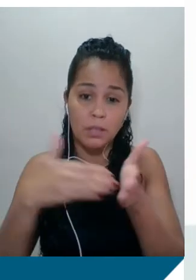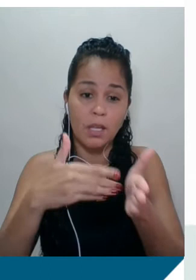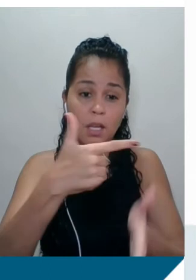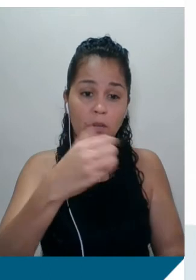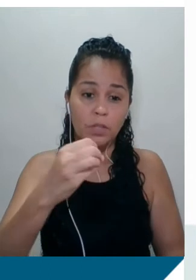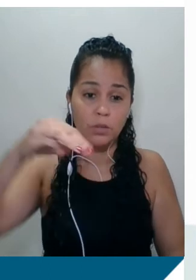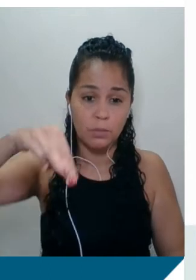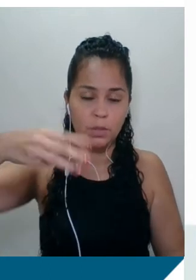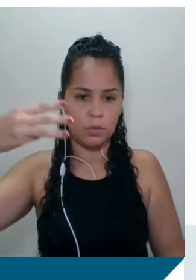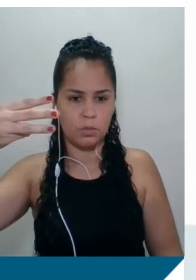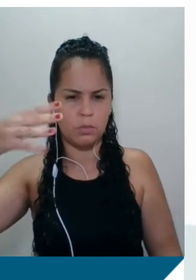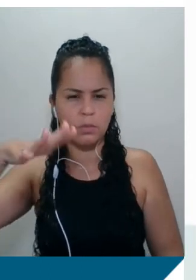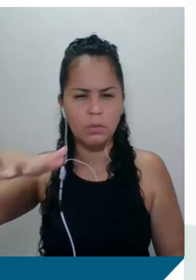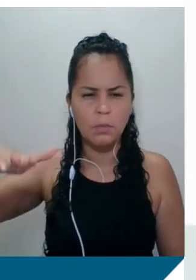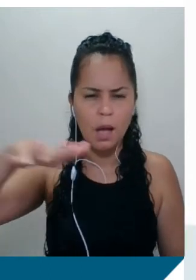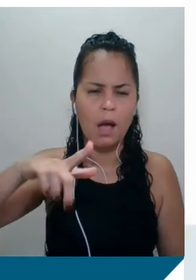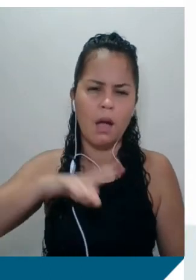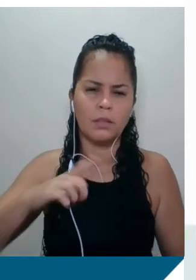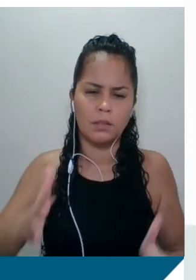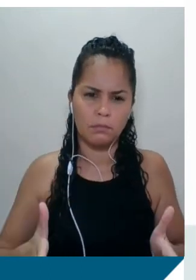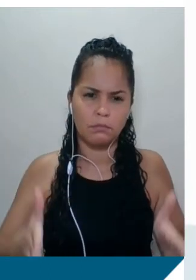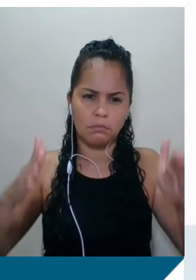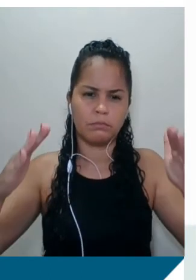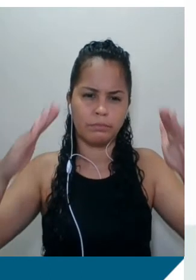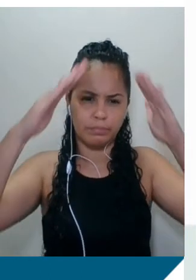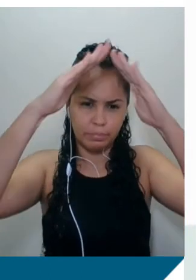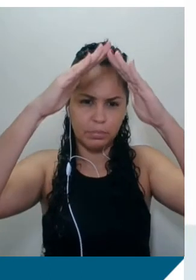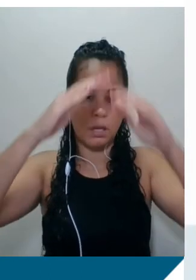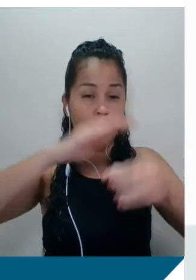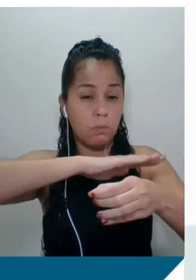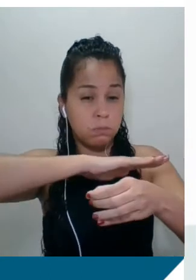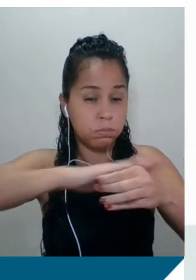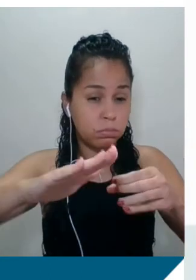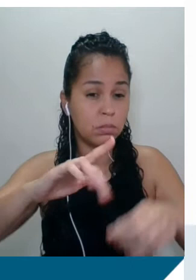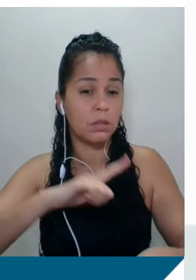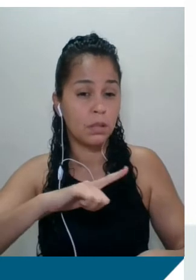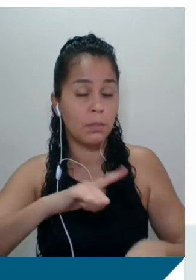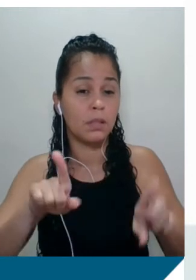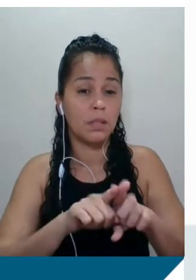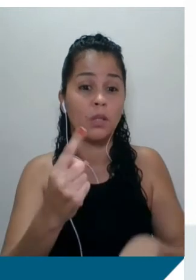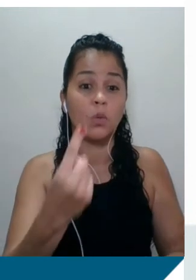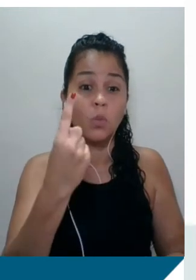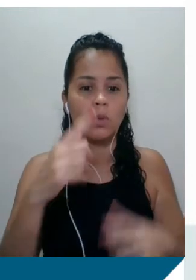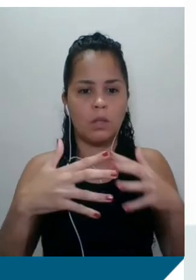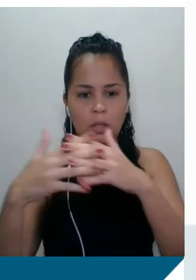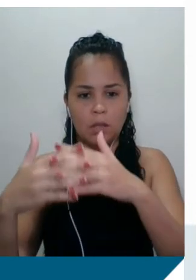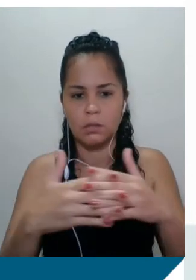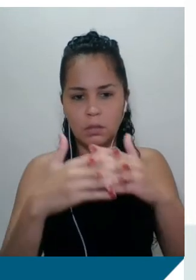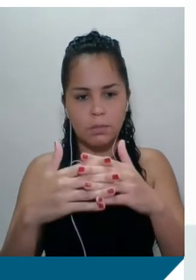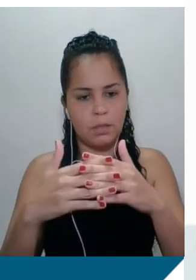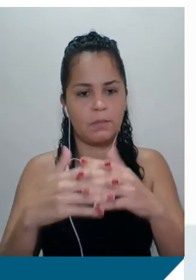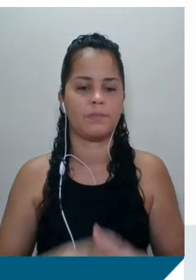carga cuja capacidade é de 20 metros cúbicos. Uma região possui um silo cheio e apenas um caminhão